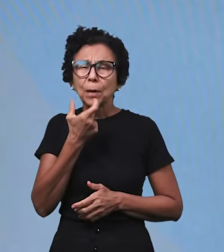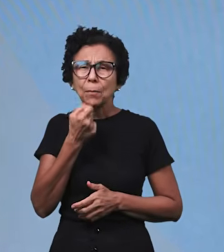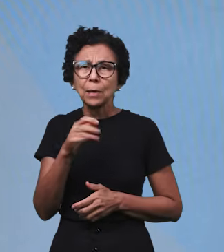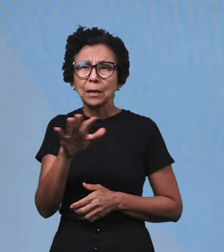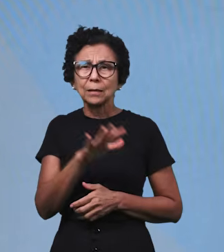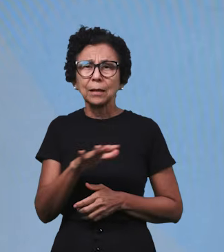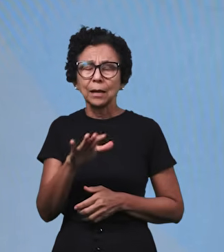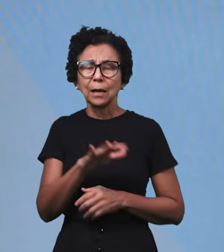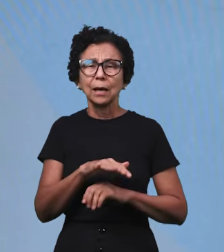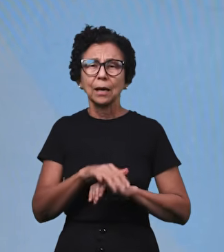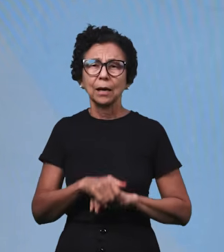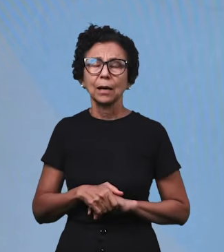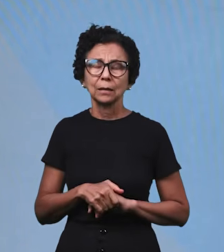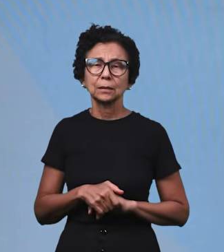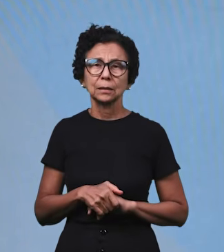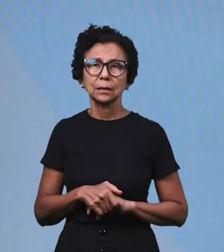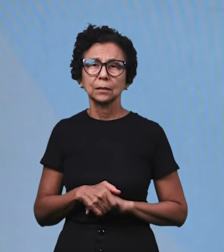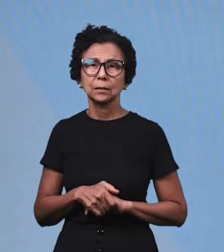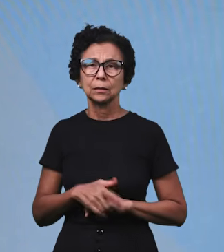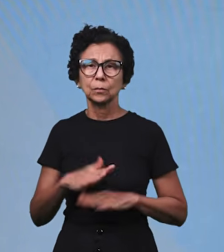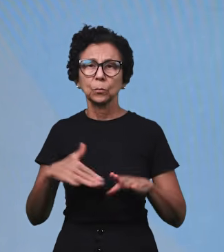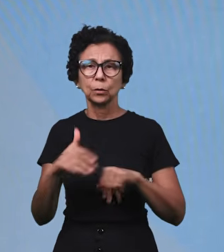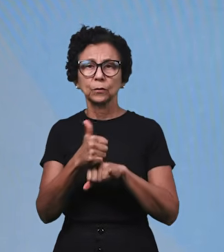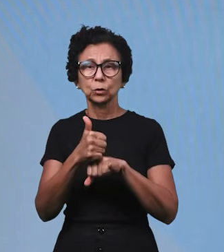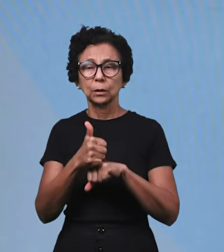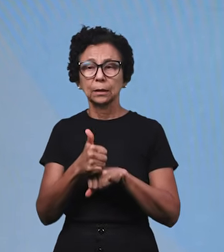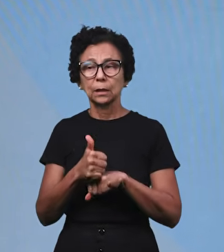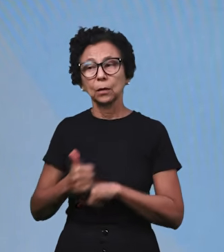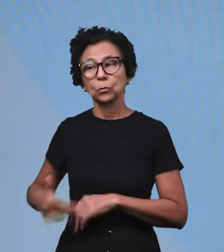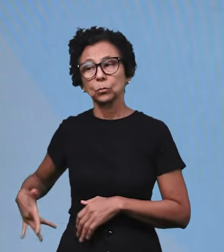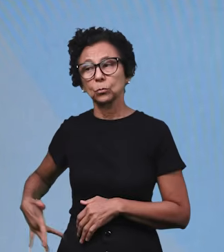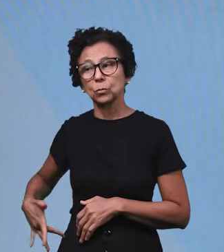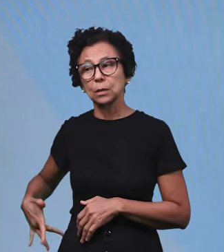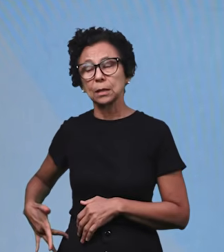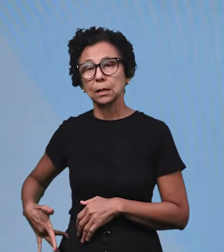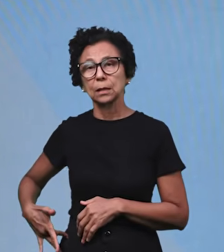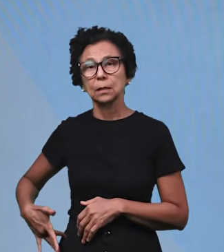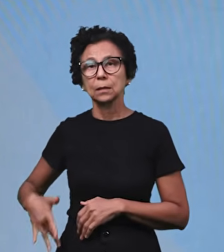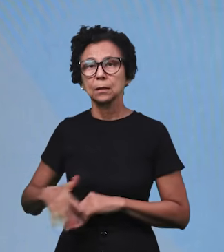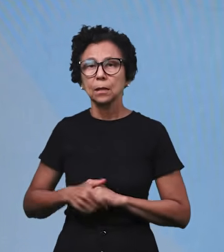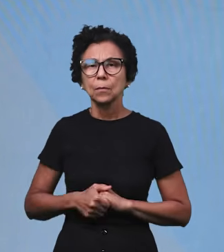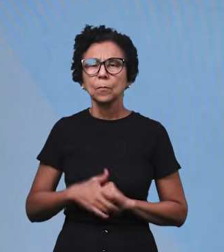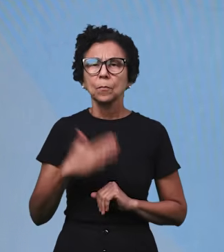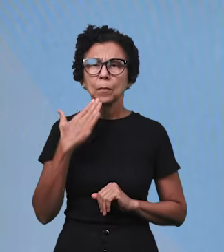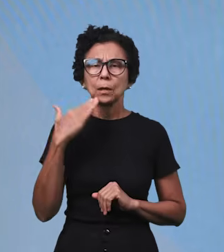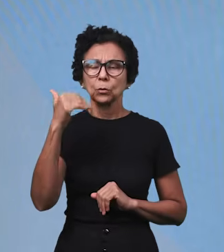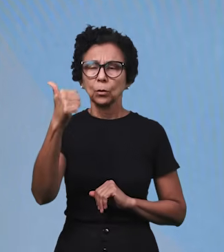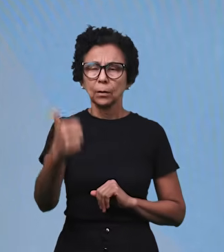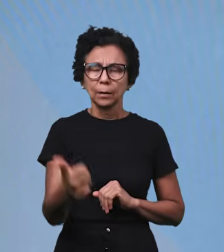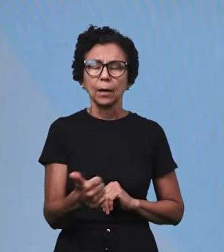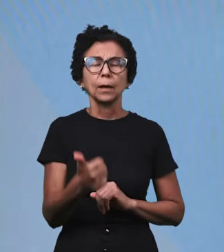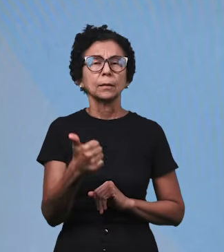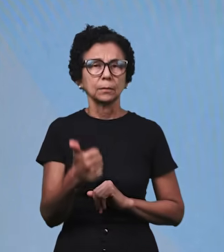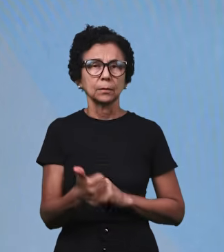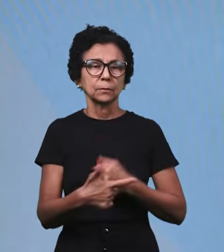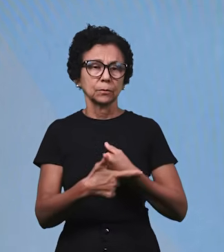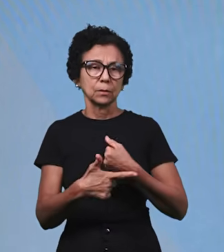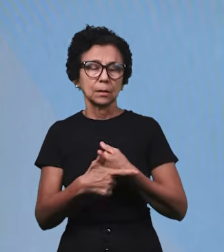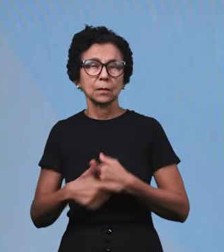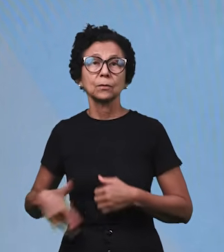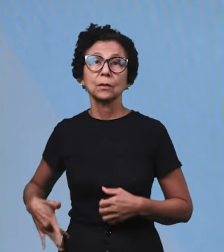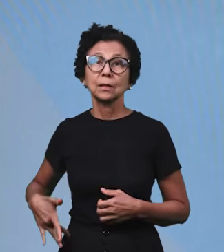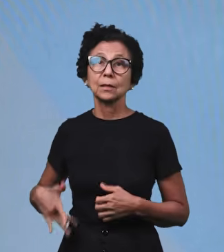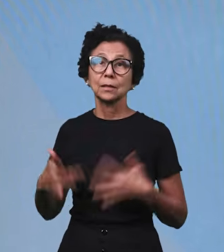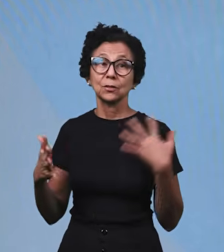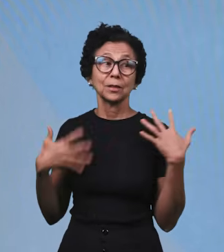podem melhorar a função dos rins, né? Que podem ou retardar essa perda de função, e muitas vezes a